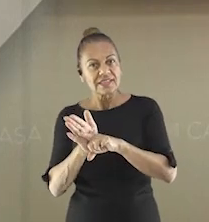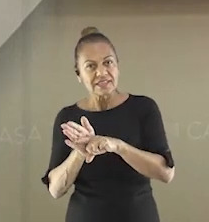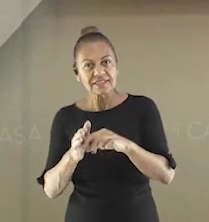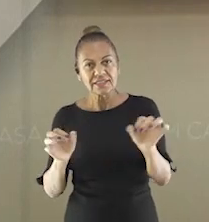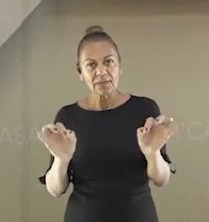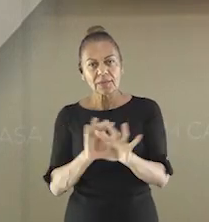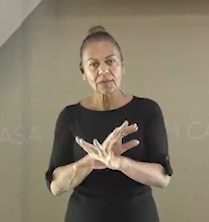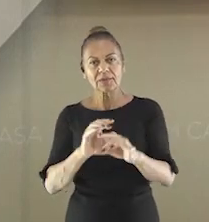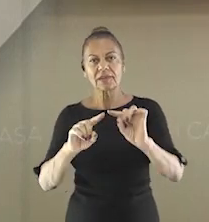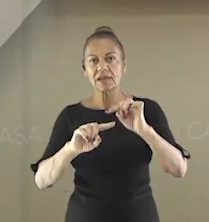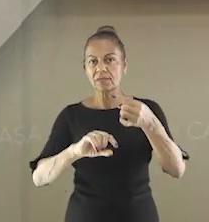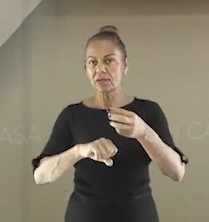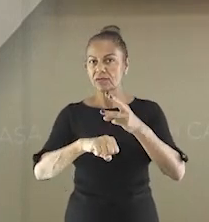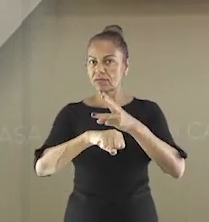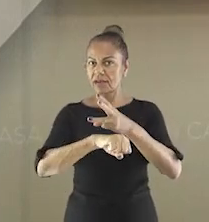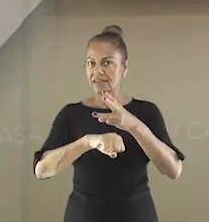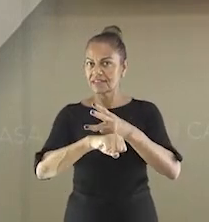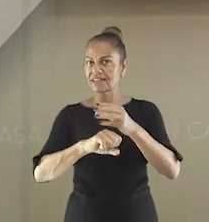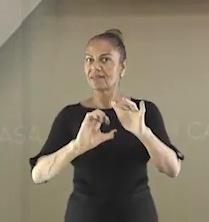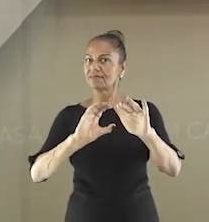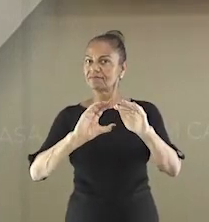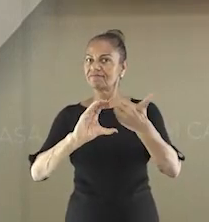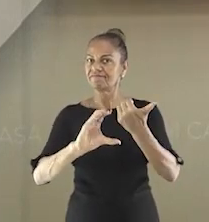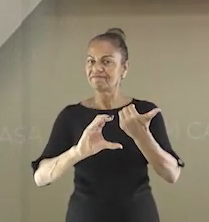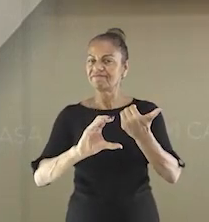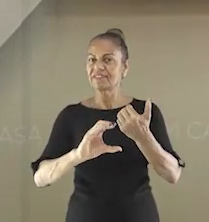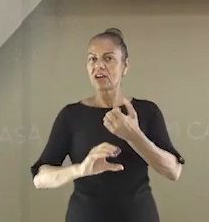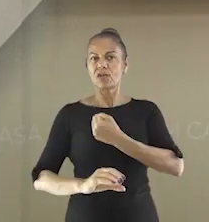WhatsApp. O número é código 27